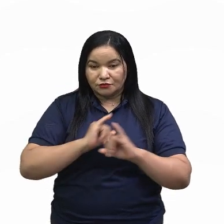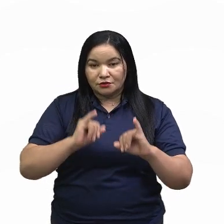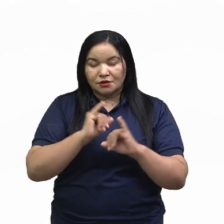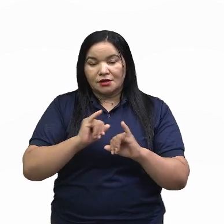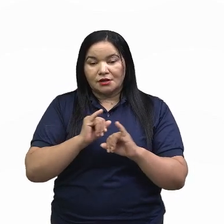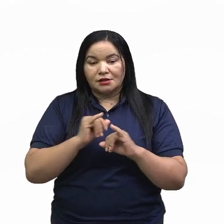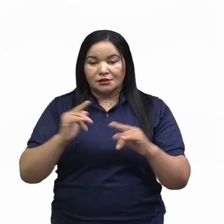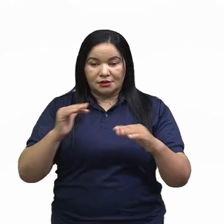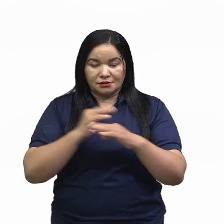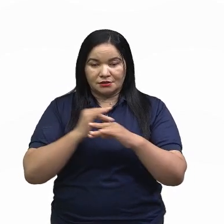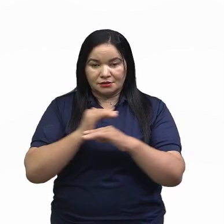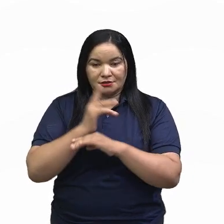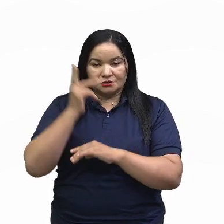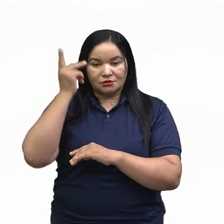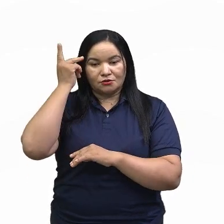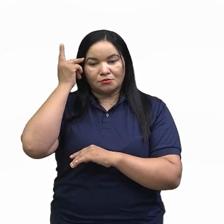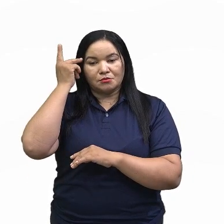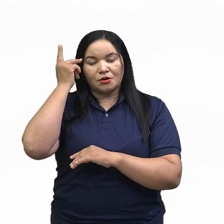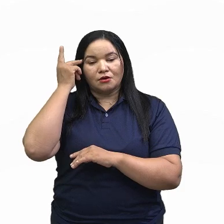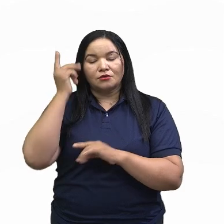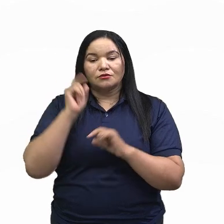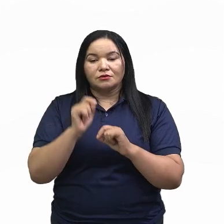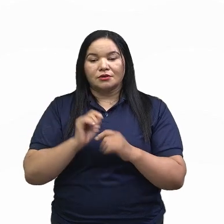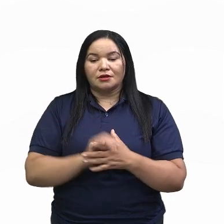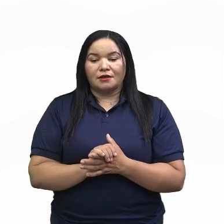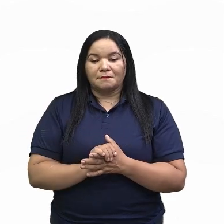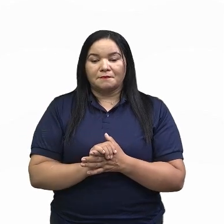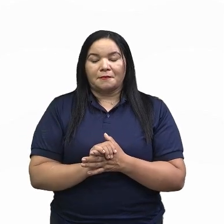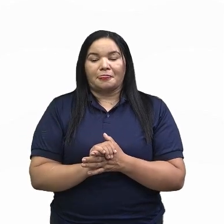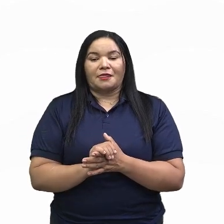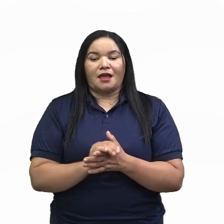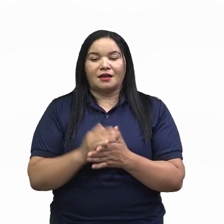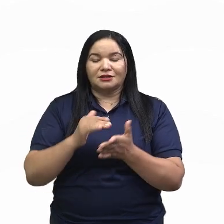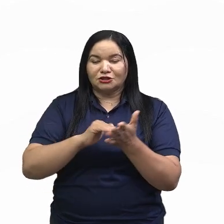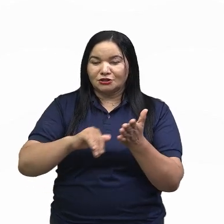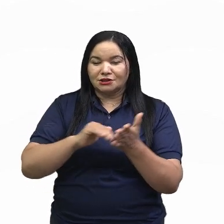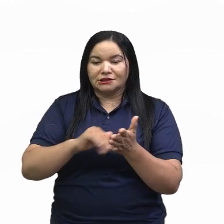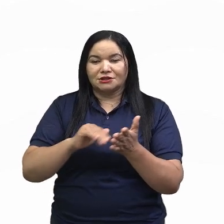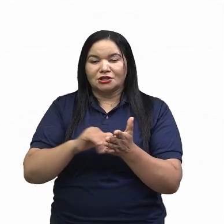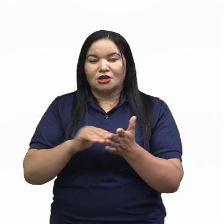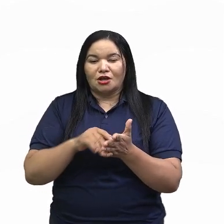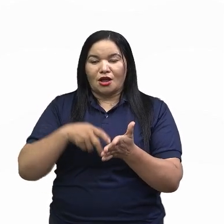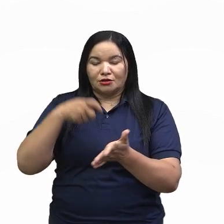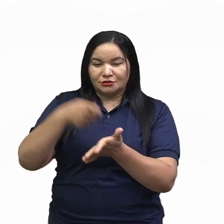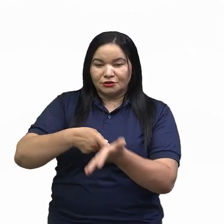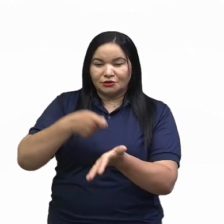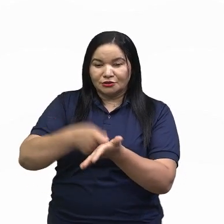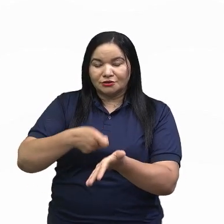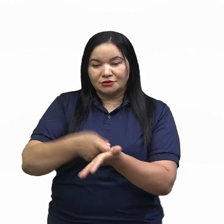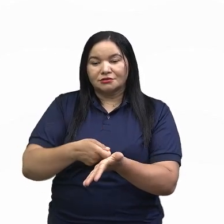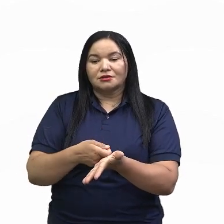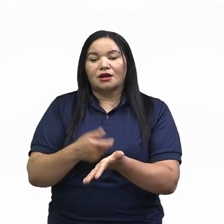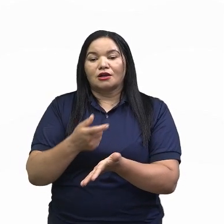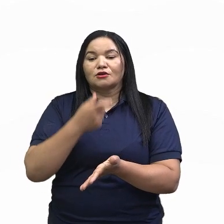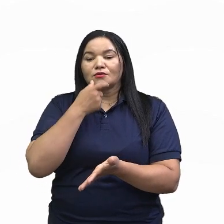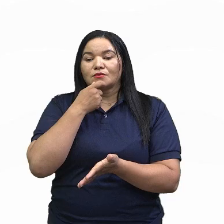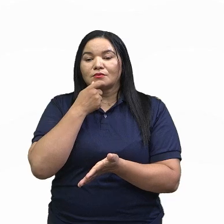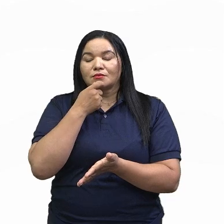São Paulo, né, com o chamado Abaixo a Ditadura. E você tem, né, a